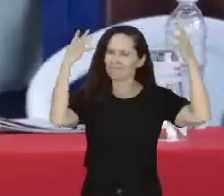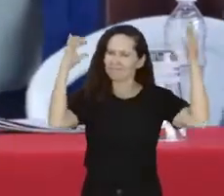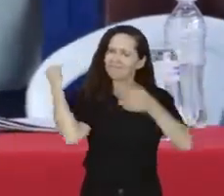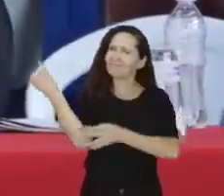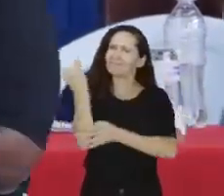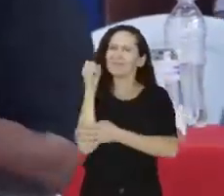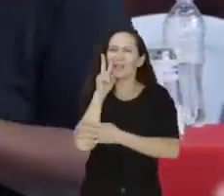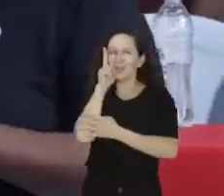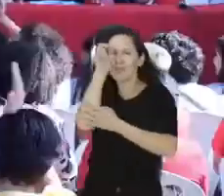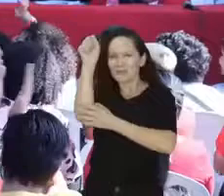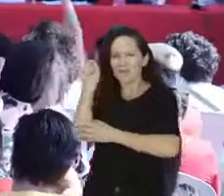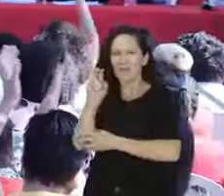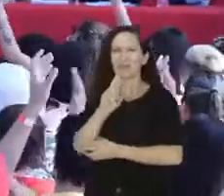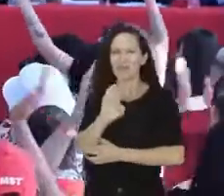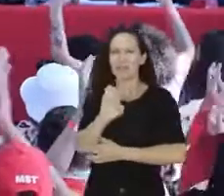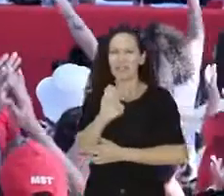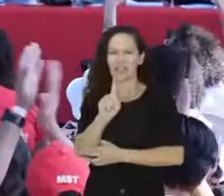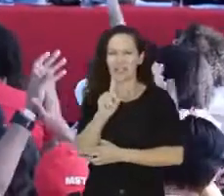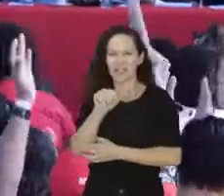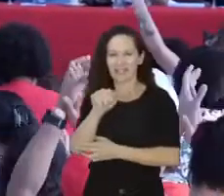Reginaldo.